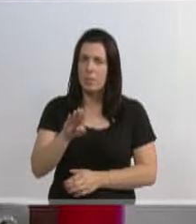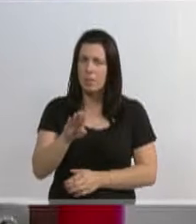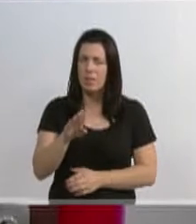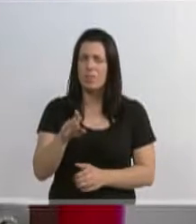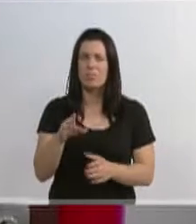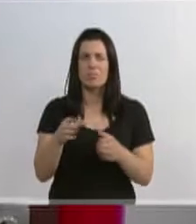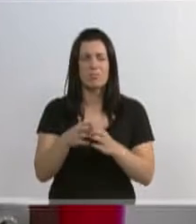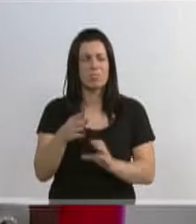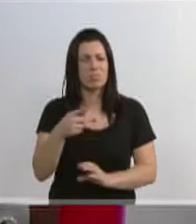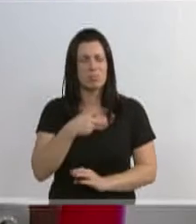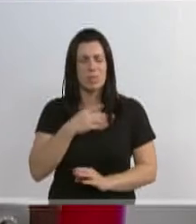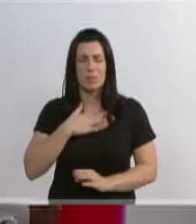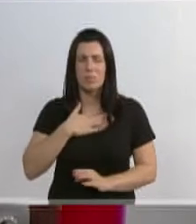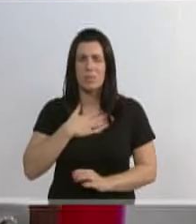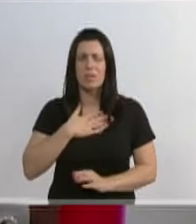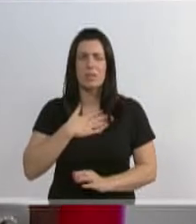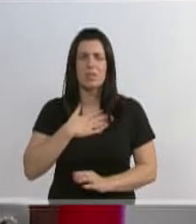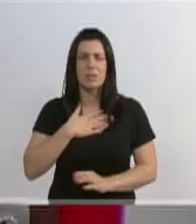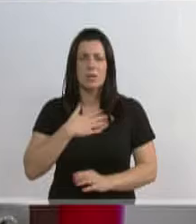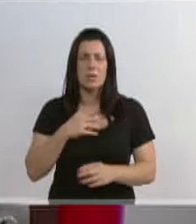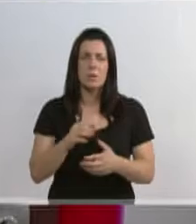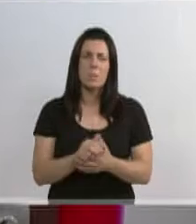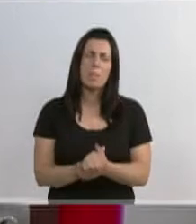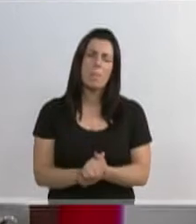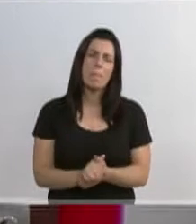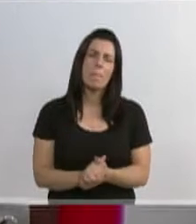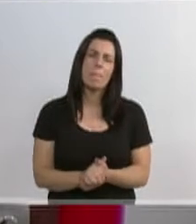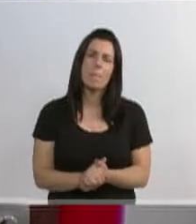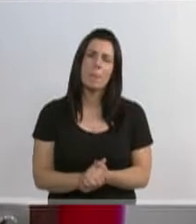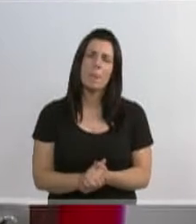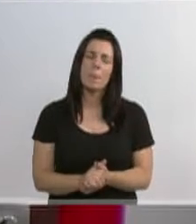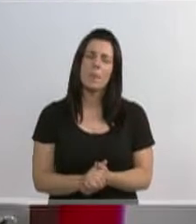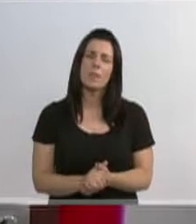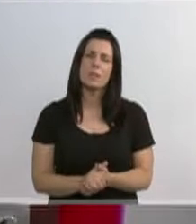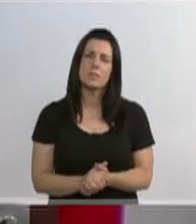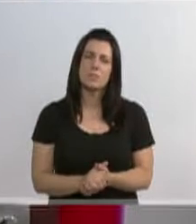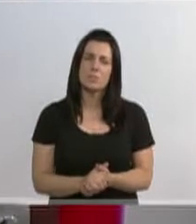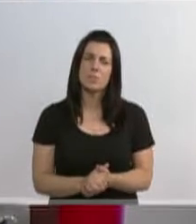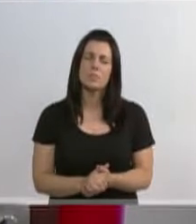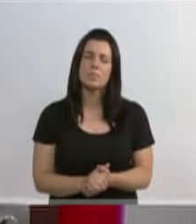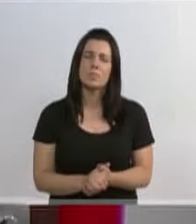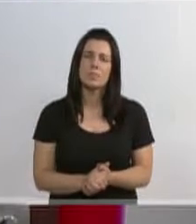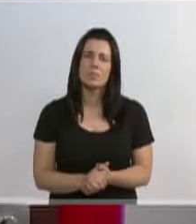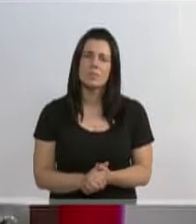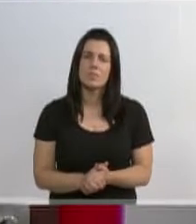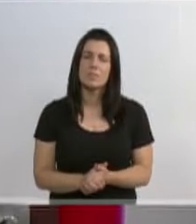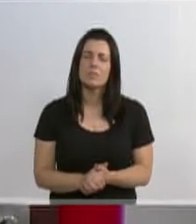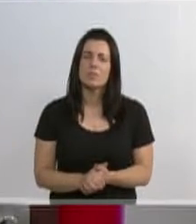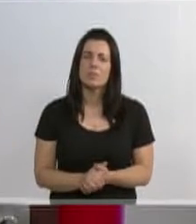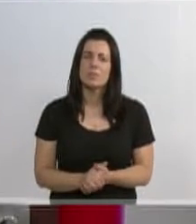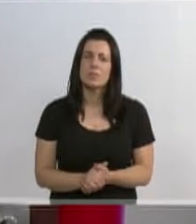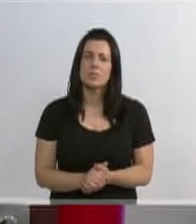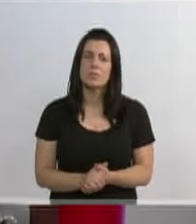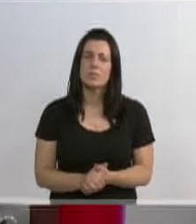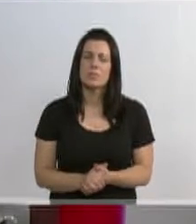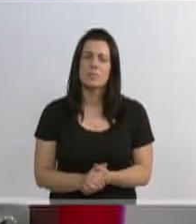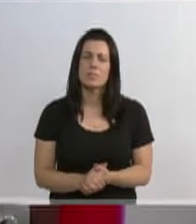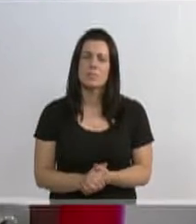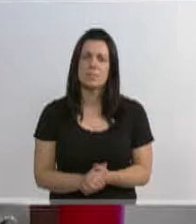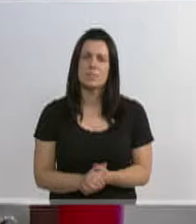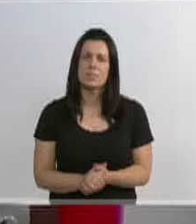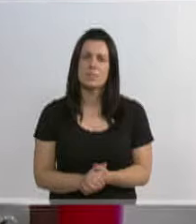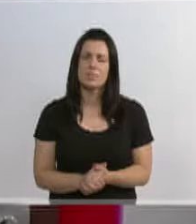que talvez até isso tenha motivado a questão, né, em função de que o PMDB,